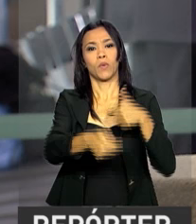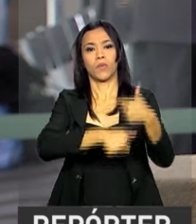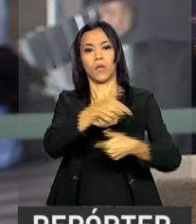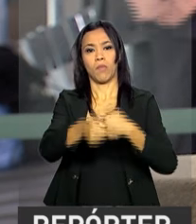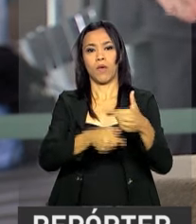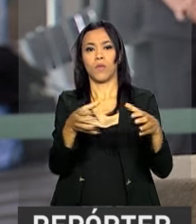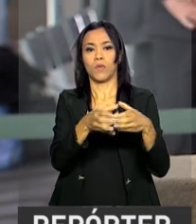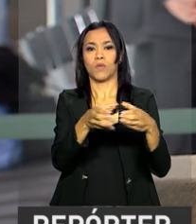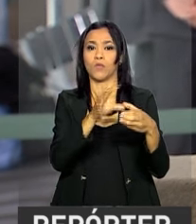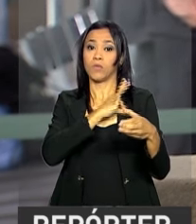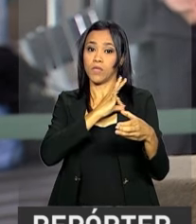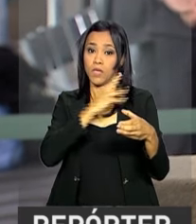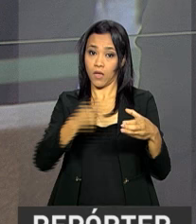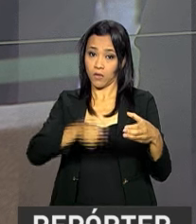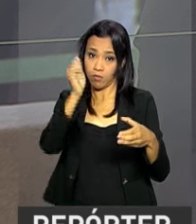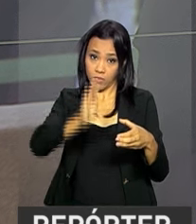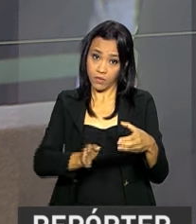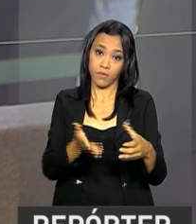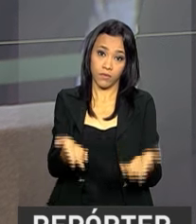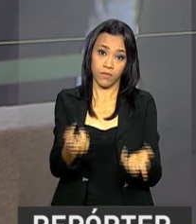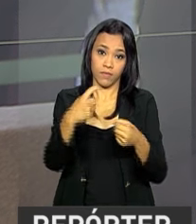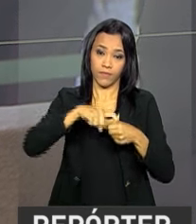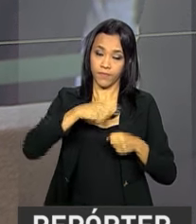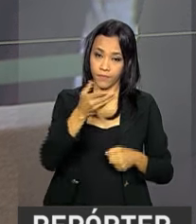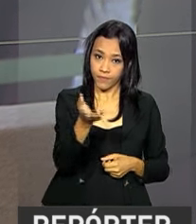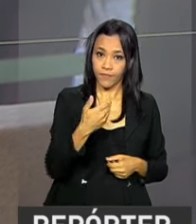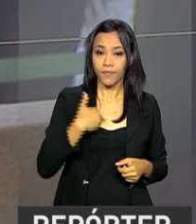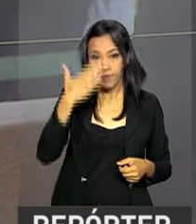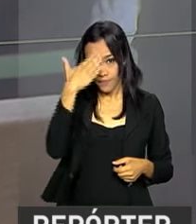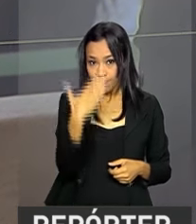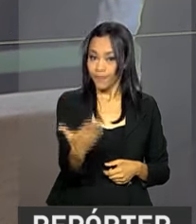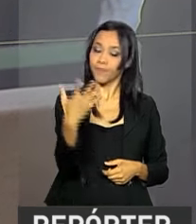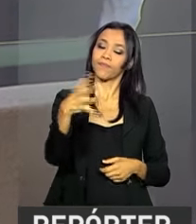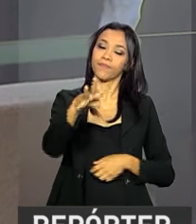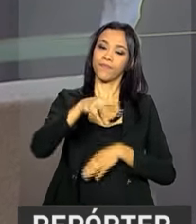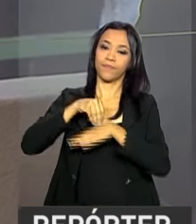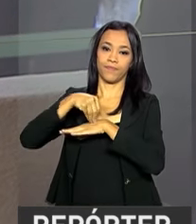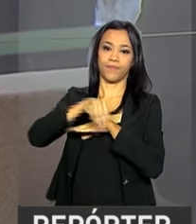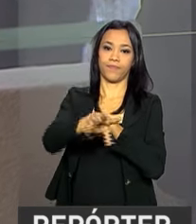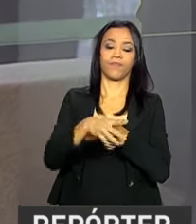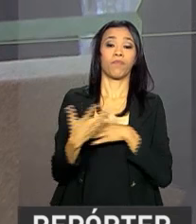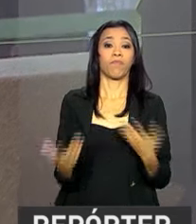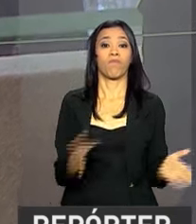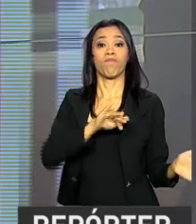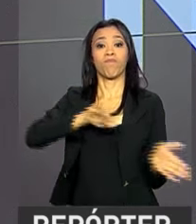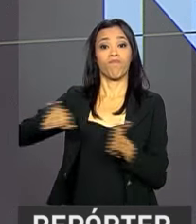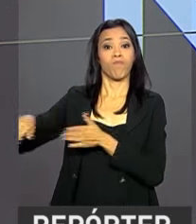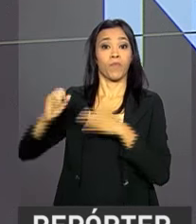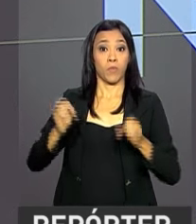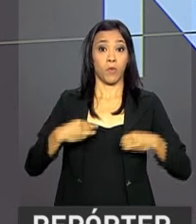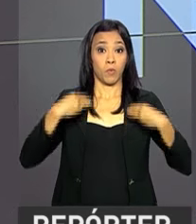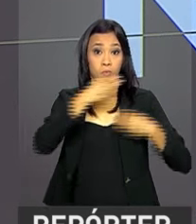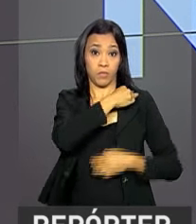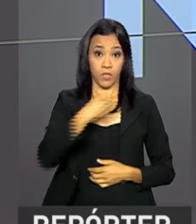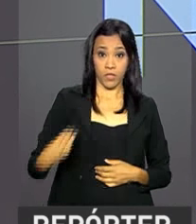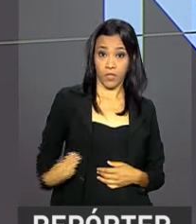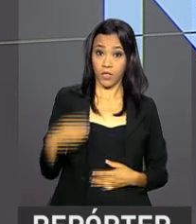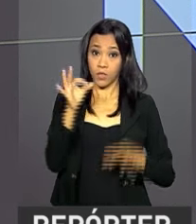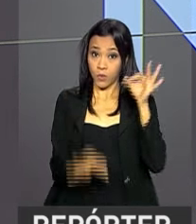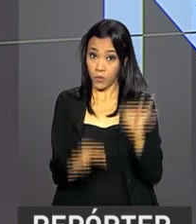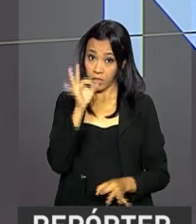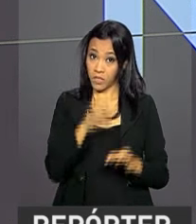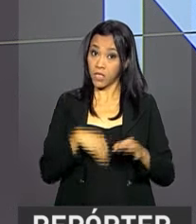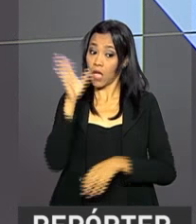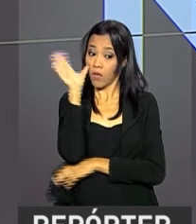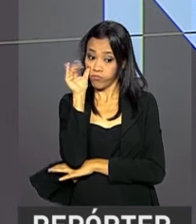brasileiros. Volto com você no estúdio, Renata. Obrigada Paola pelas suas informações. E olha, o ministro da justiça está acompanhando